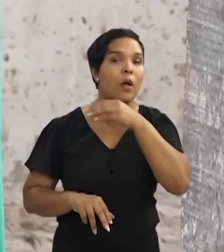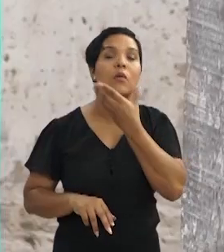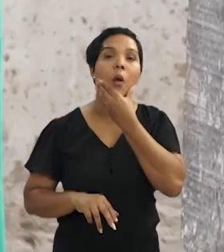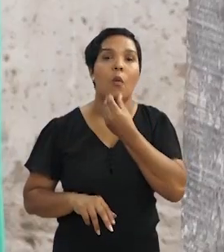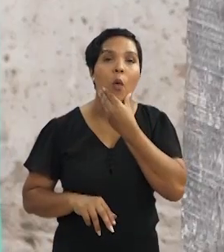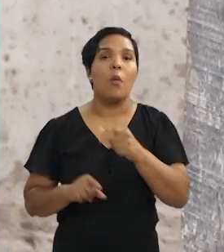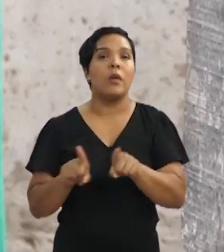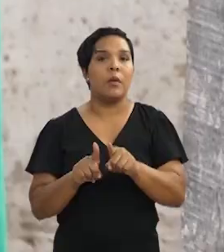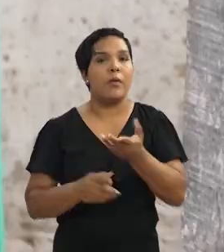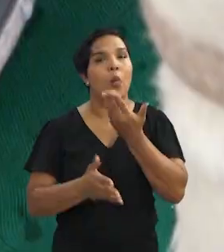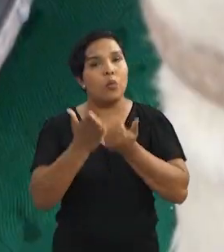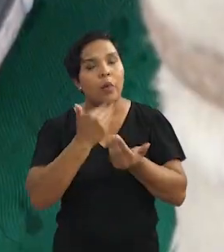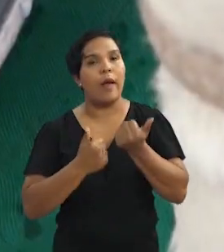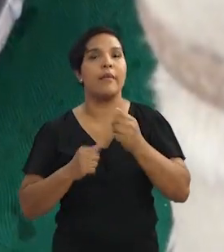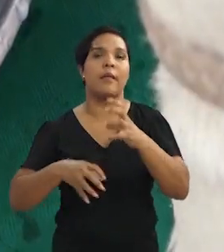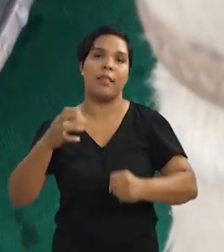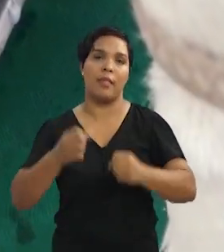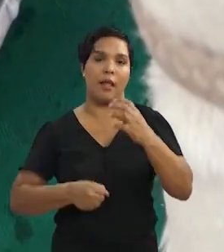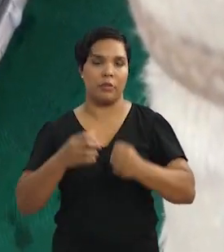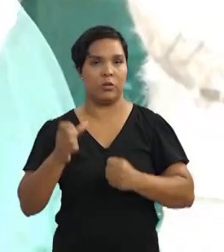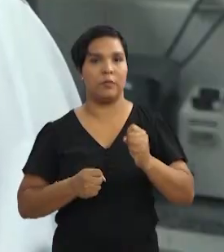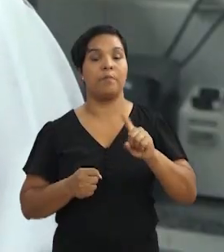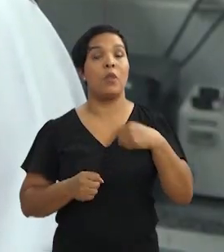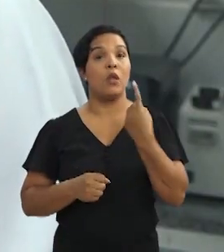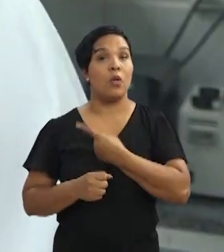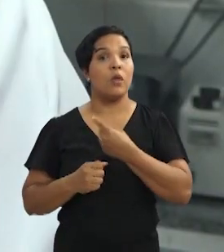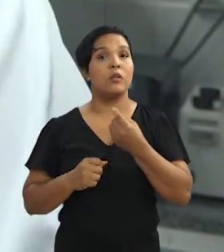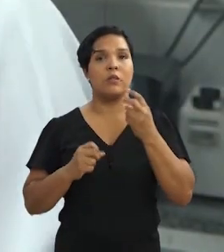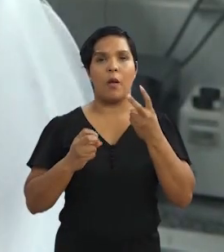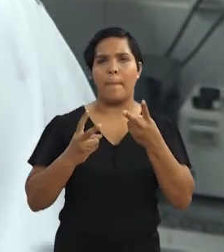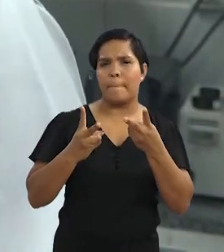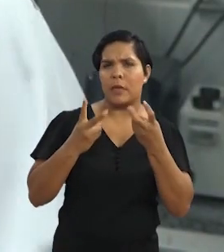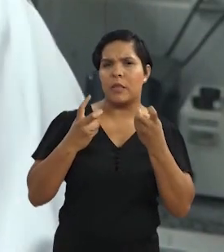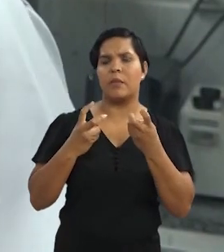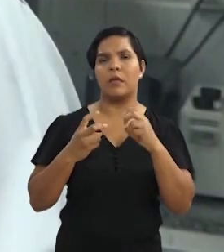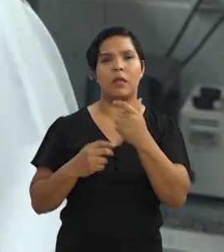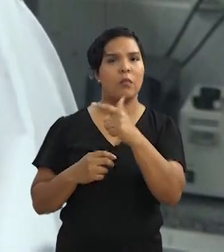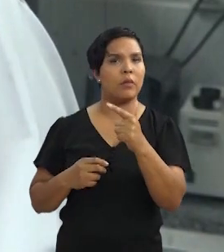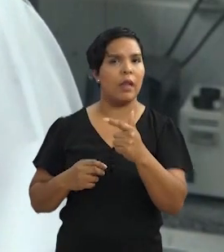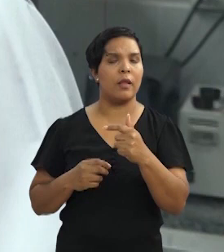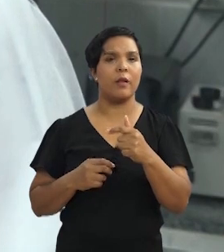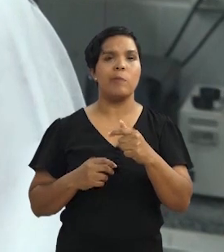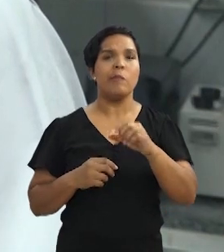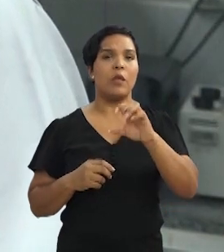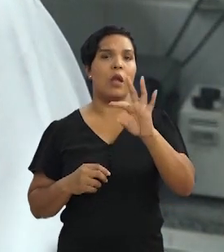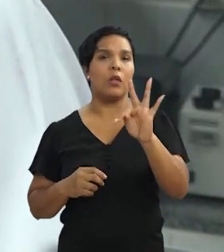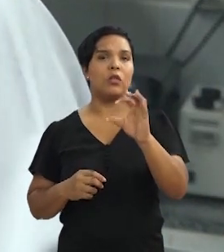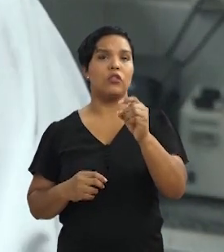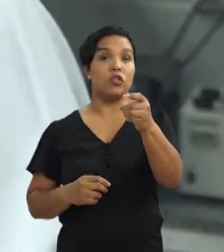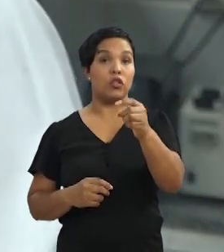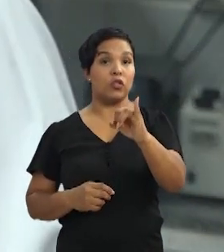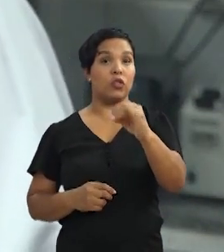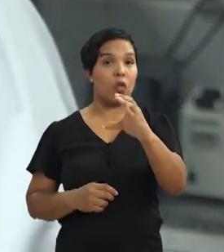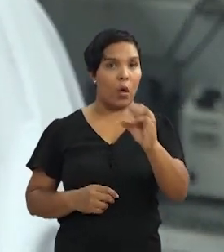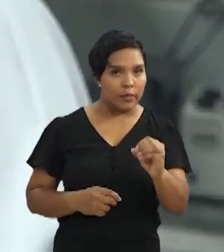e nem para o homem, que vai consumir carnes e leites. Nós observamos no nosso laboratório que ele não tem efeito tóxico, ou seja,